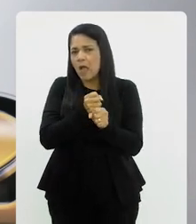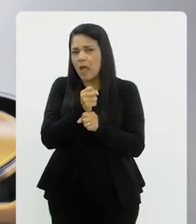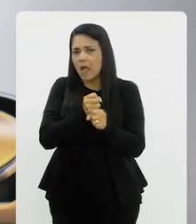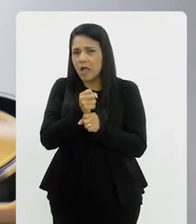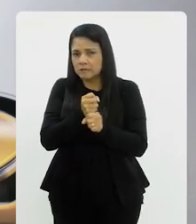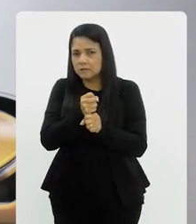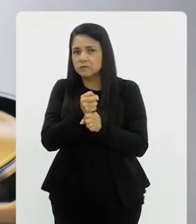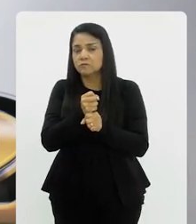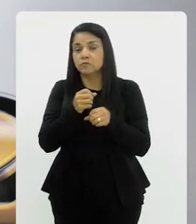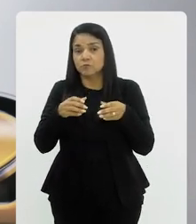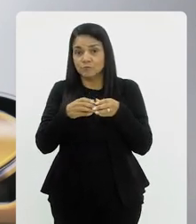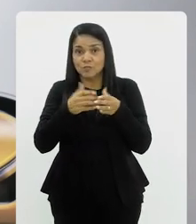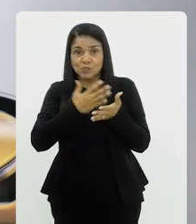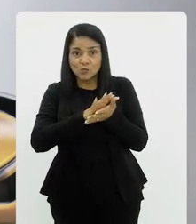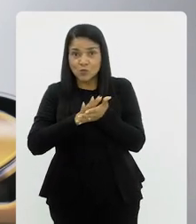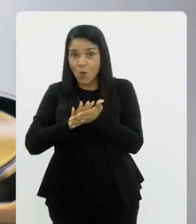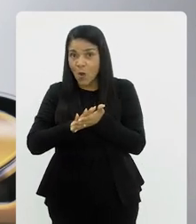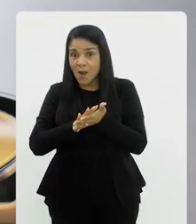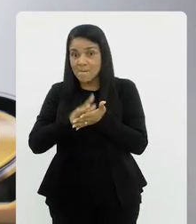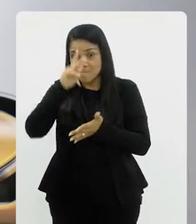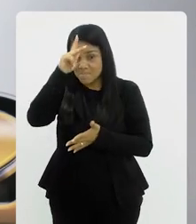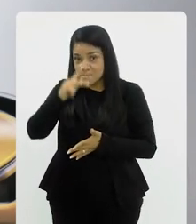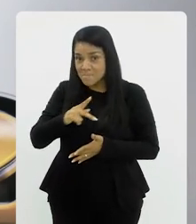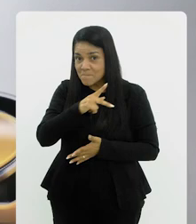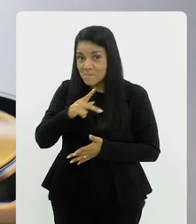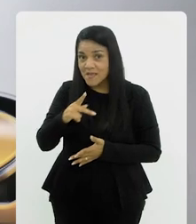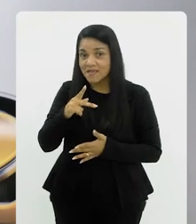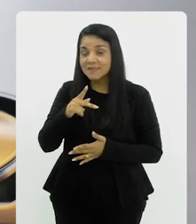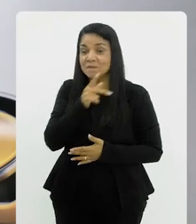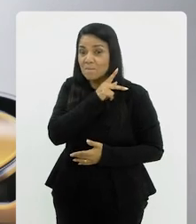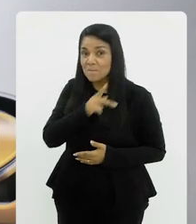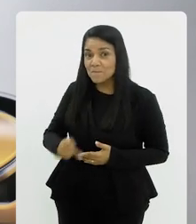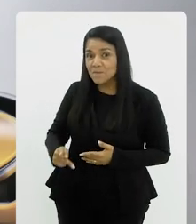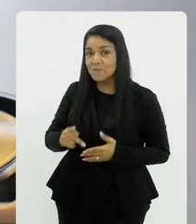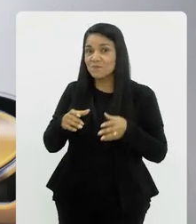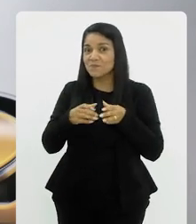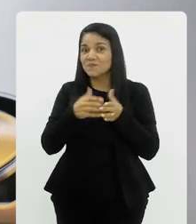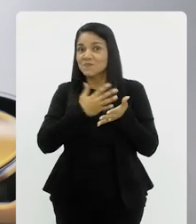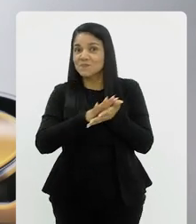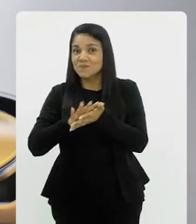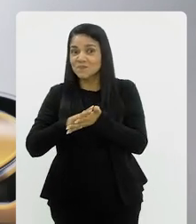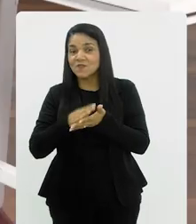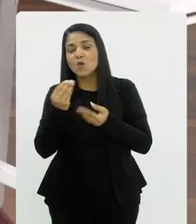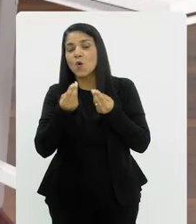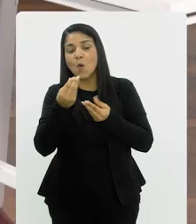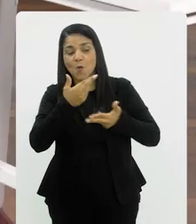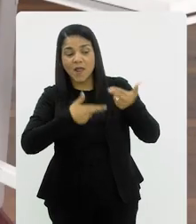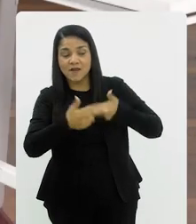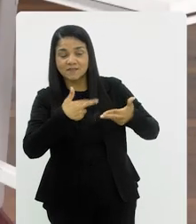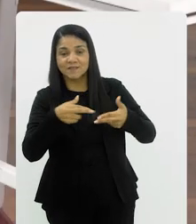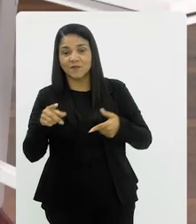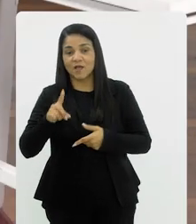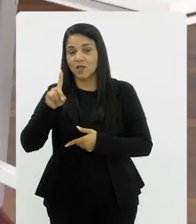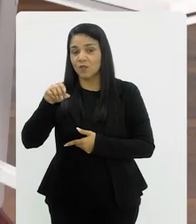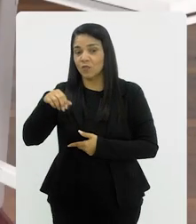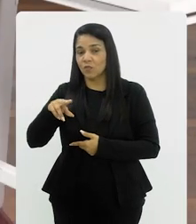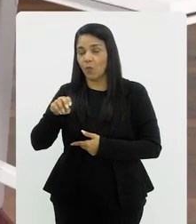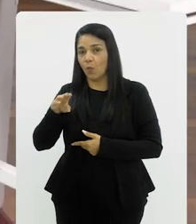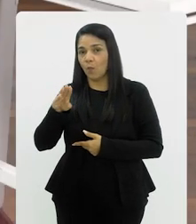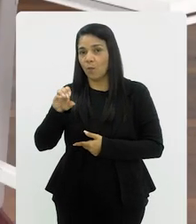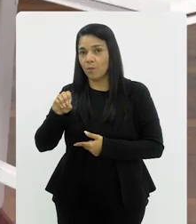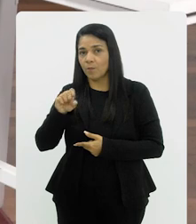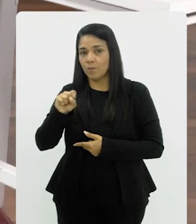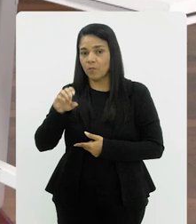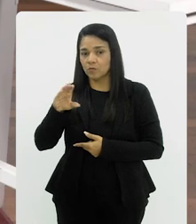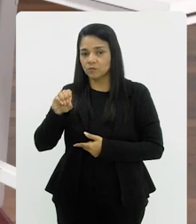anos numa escola... de um padre. O padre é o presidente da escola, né? Qual é essa escola e como é que era essa relação? É a Dom Bosco